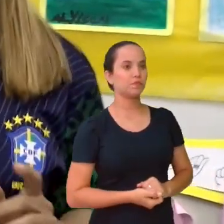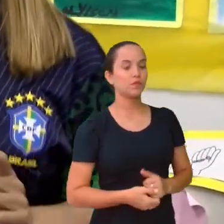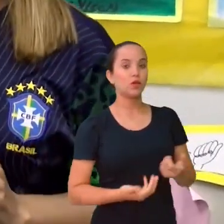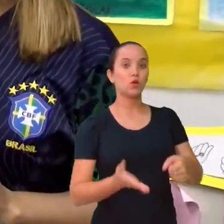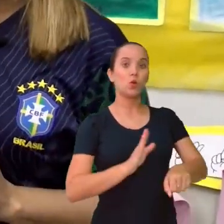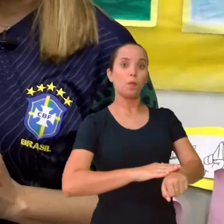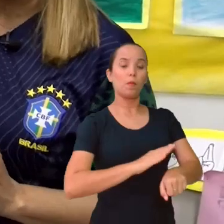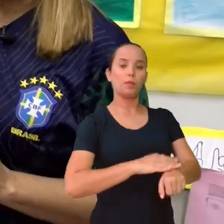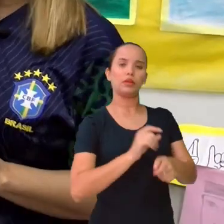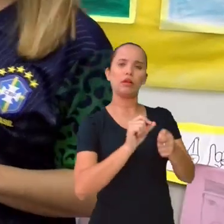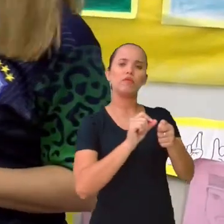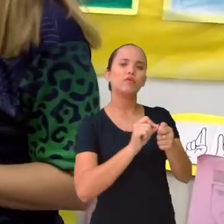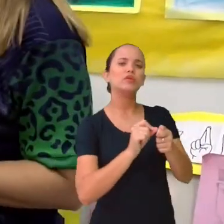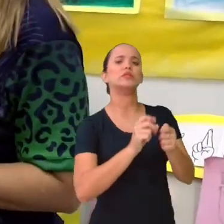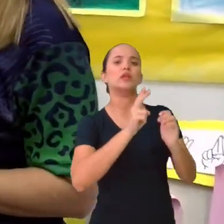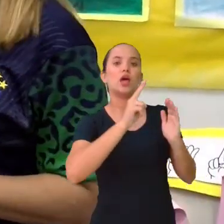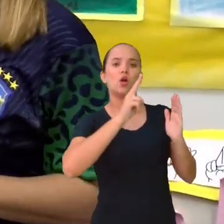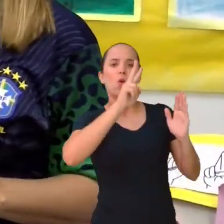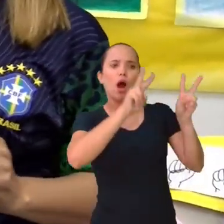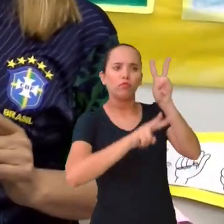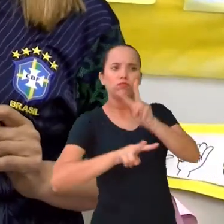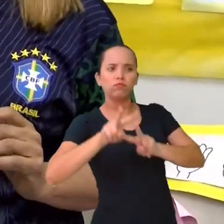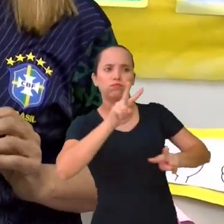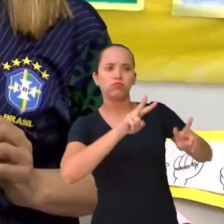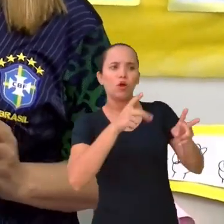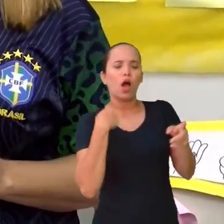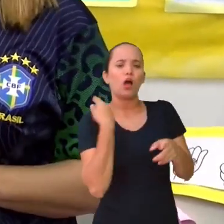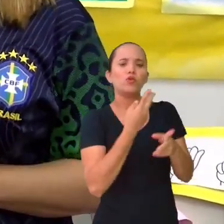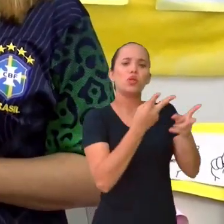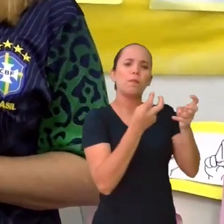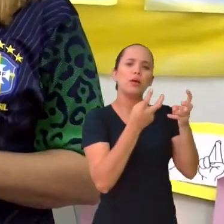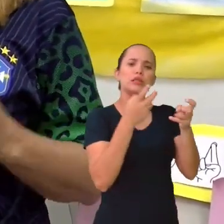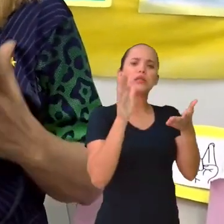fizeram essa releitura, a gente pode observar alguns